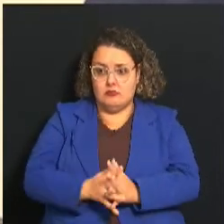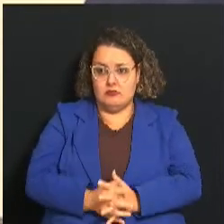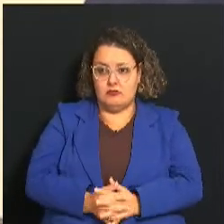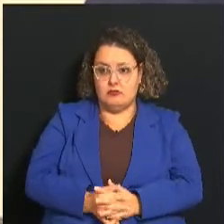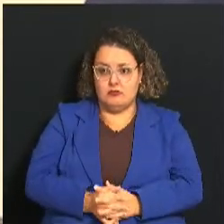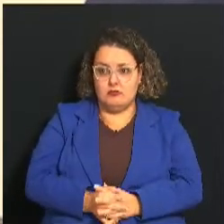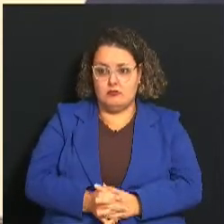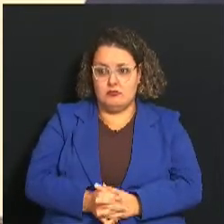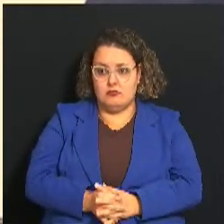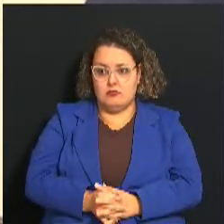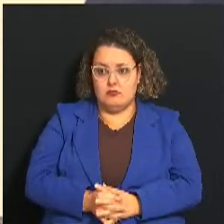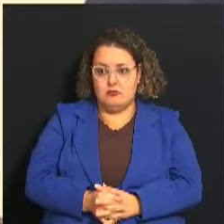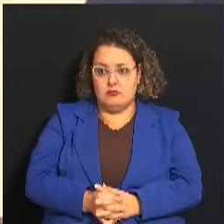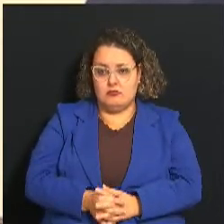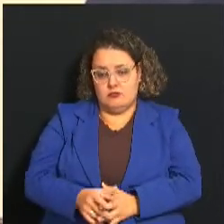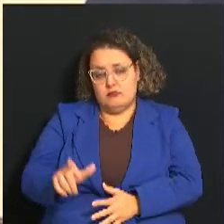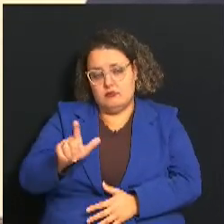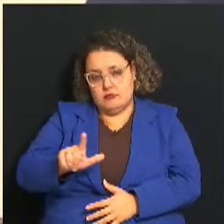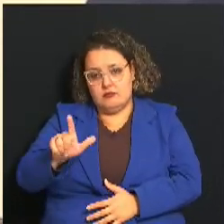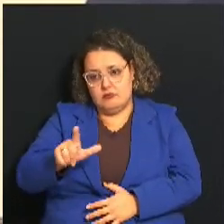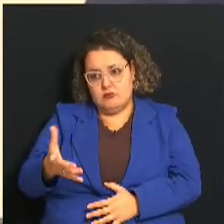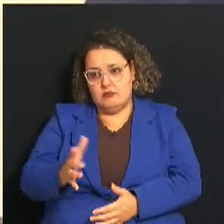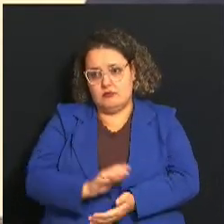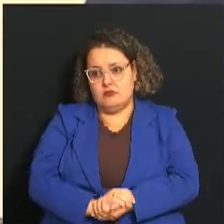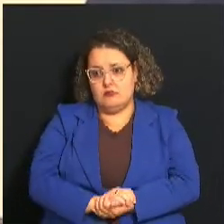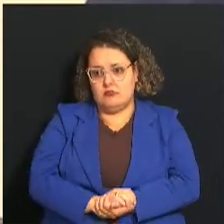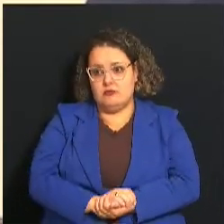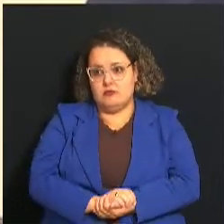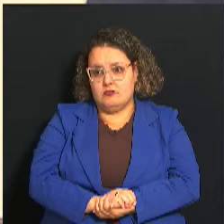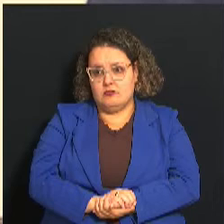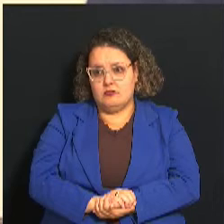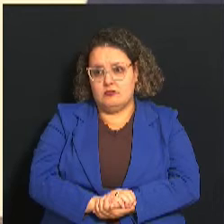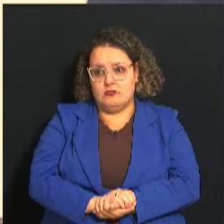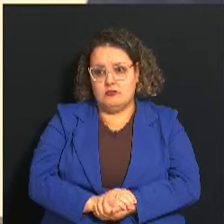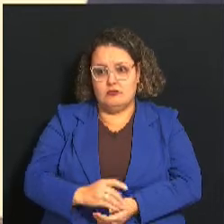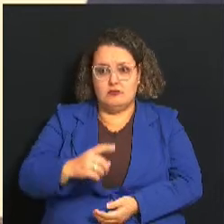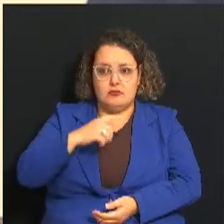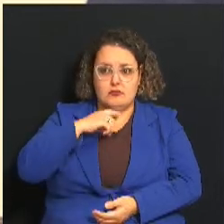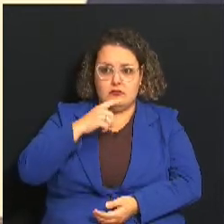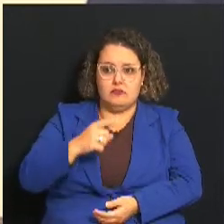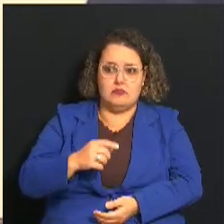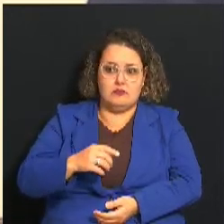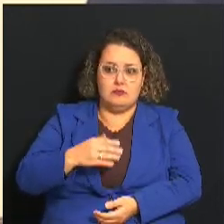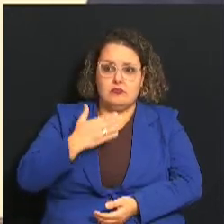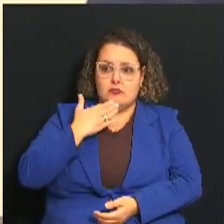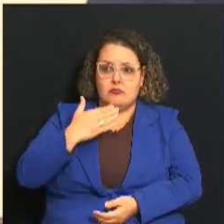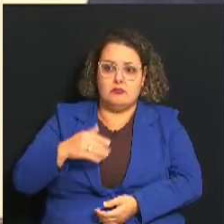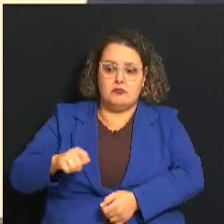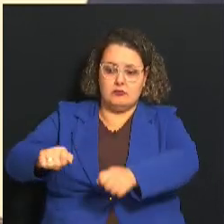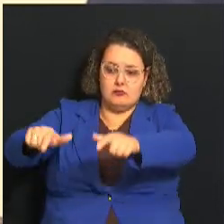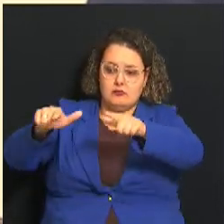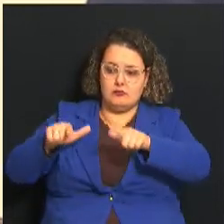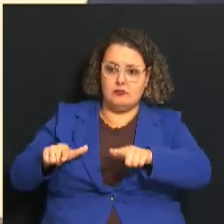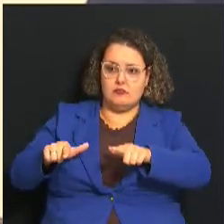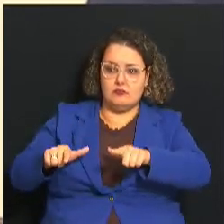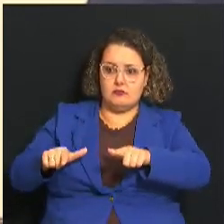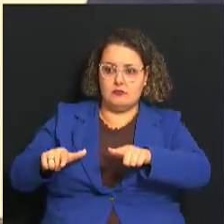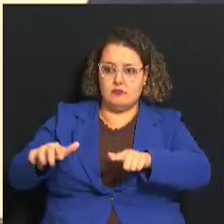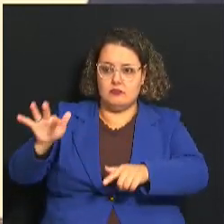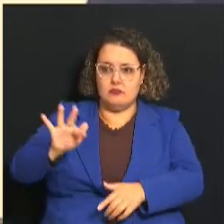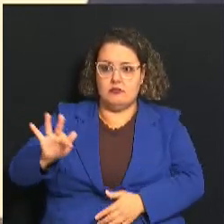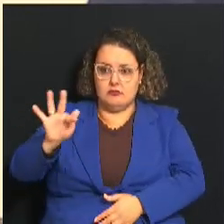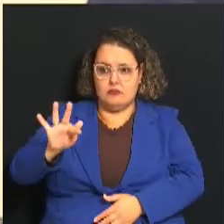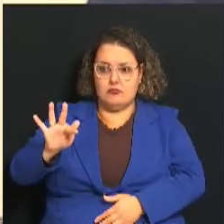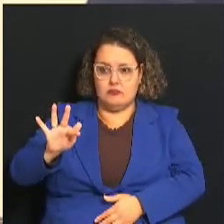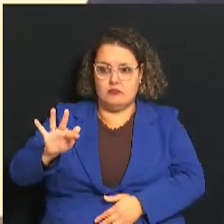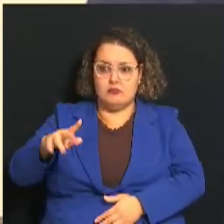É claro, assim, ninguém pede diploma para o cara sair candidato a vereador. E eu acho que